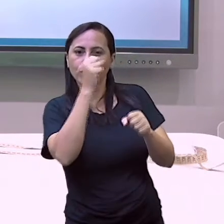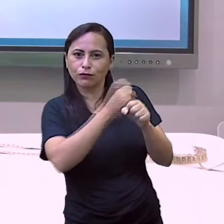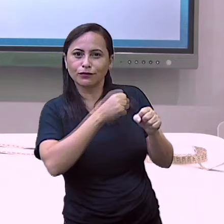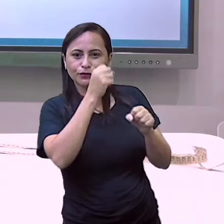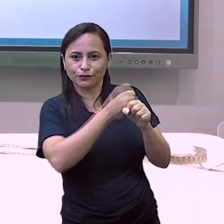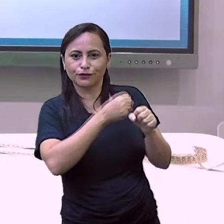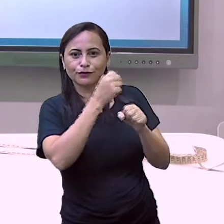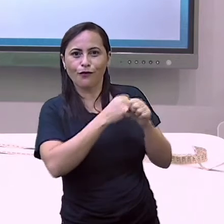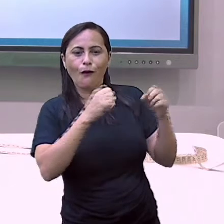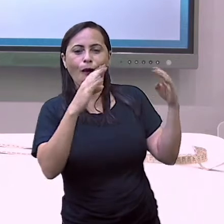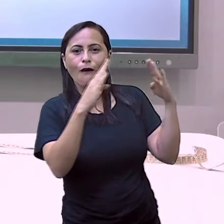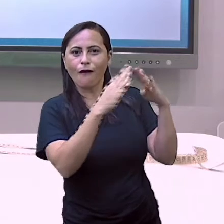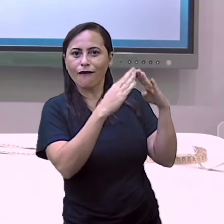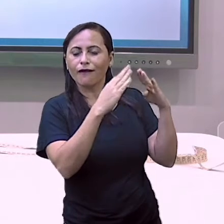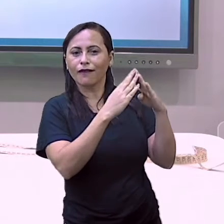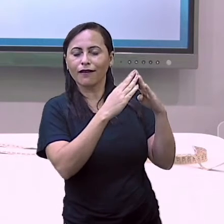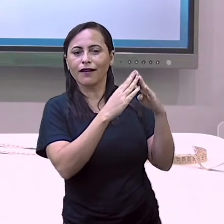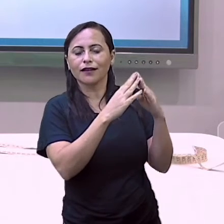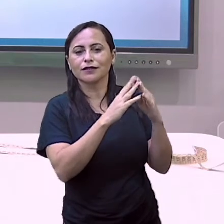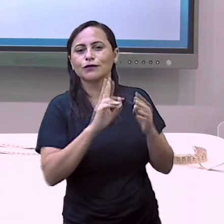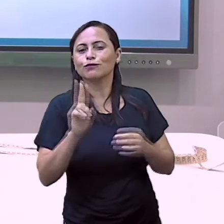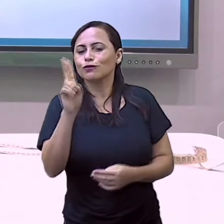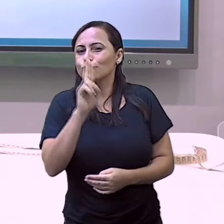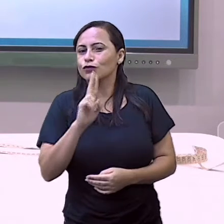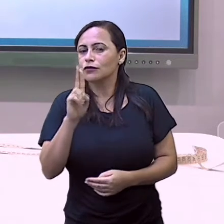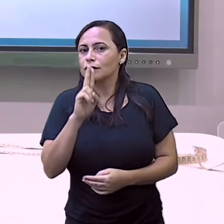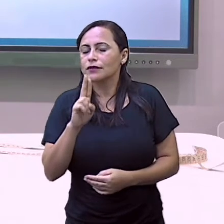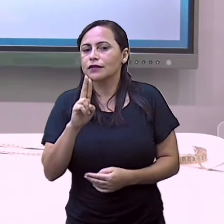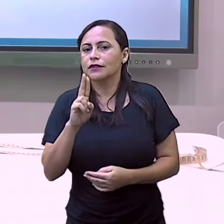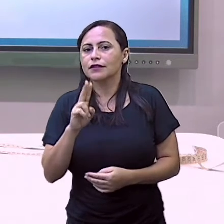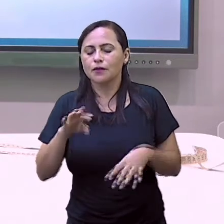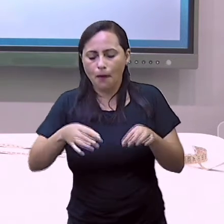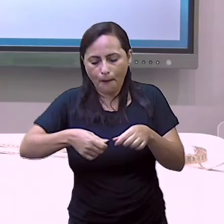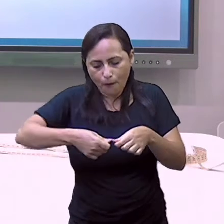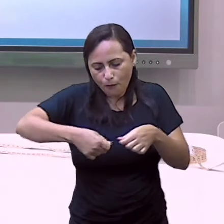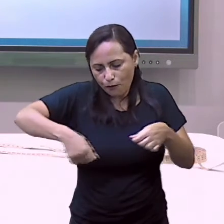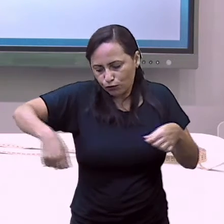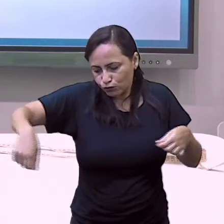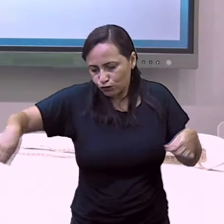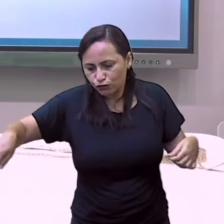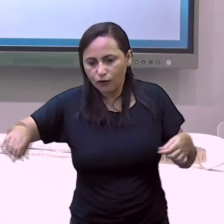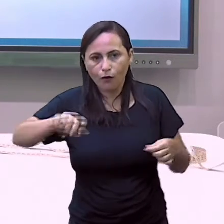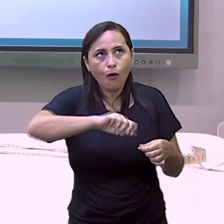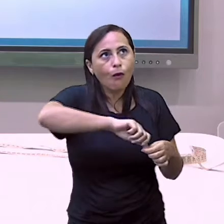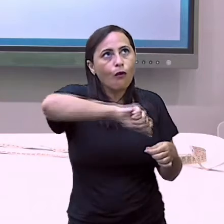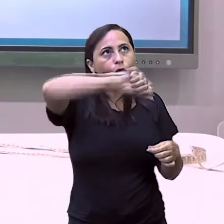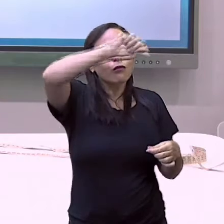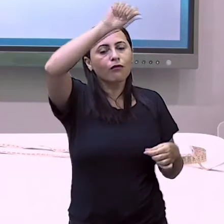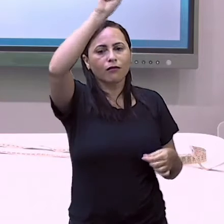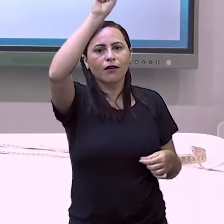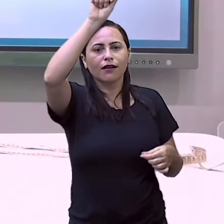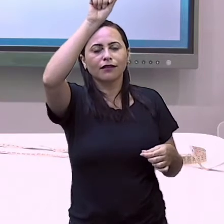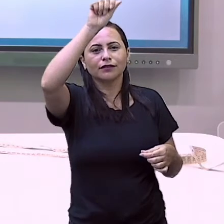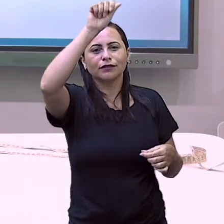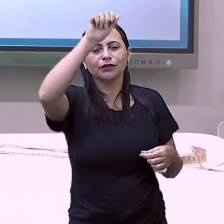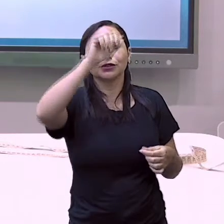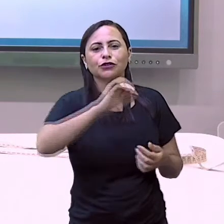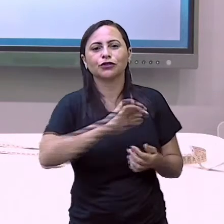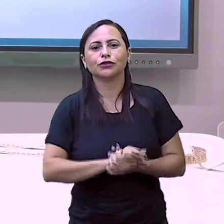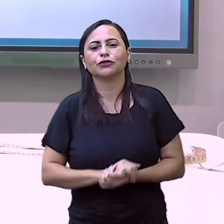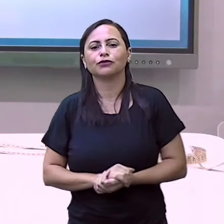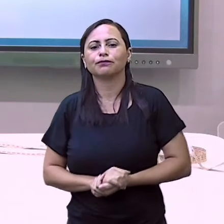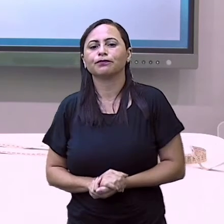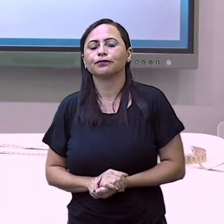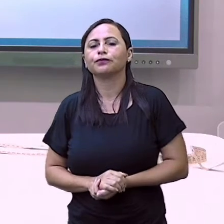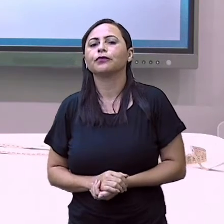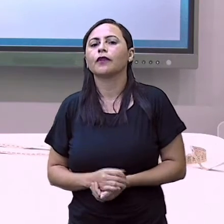trena para medir ali a sua parede, o seu chão, quanto de cerâmica ele vai precisar colocar, não é mesmo? Então,